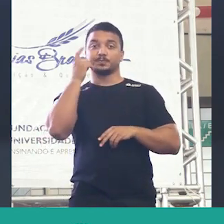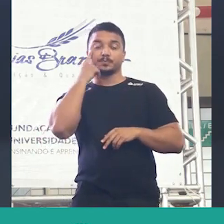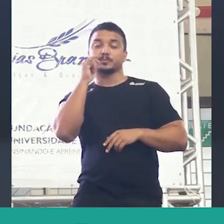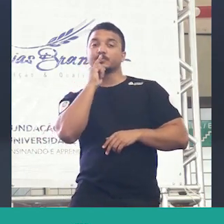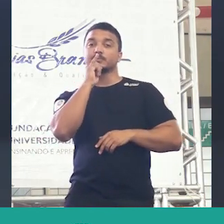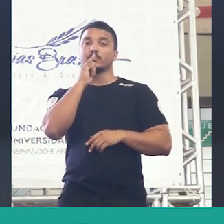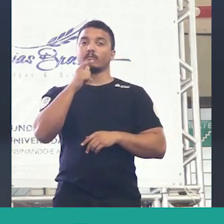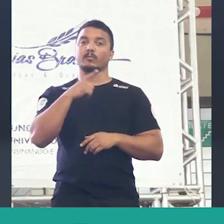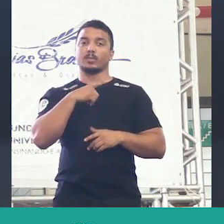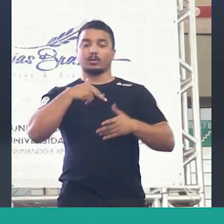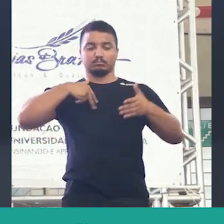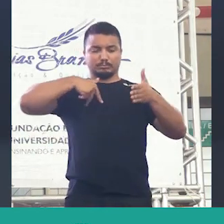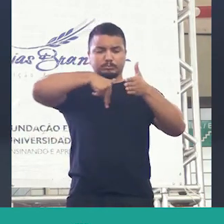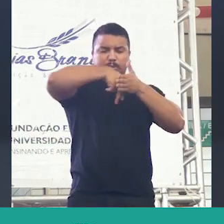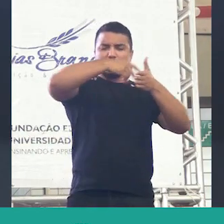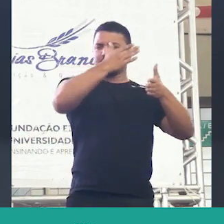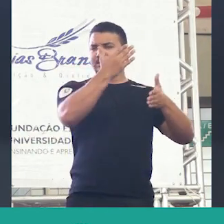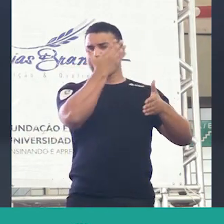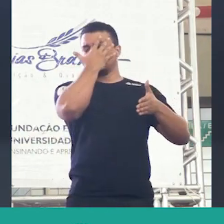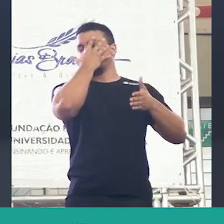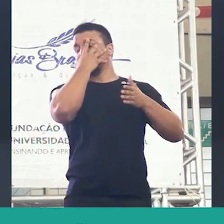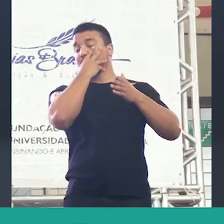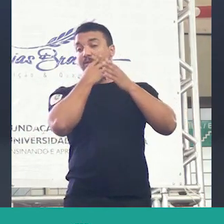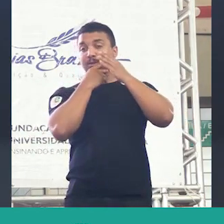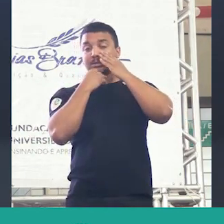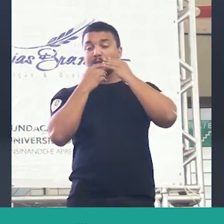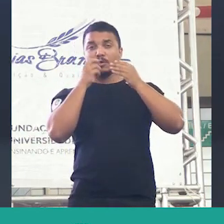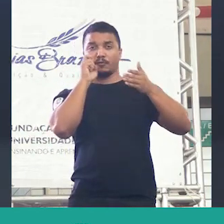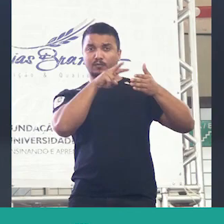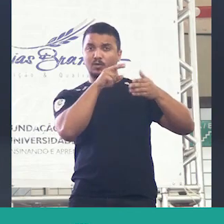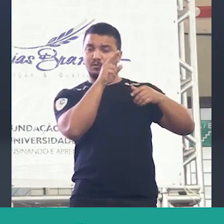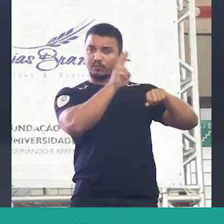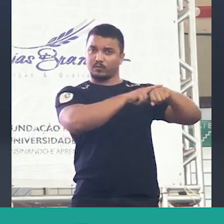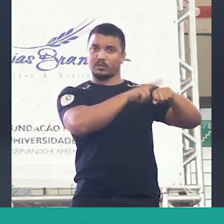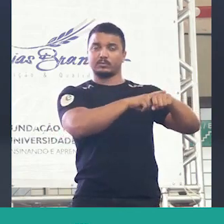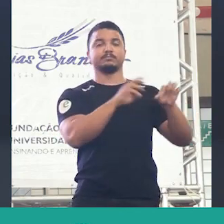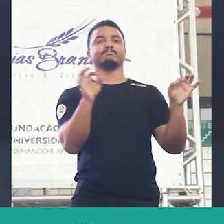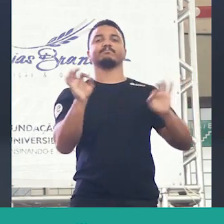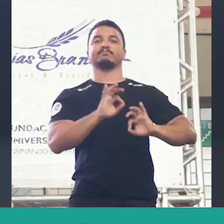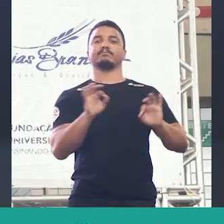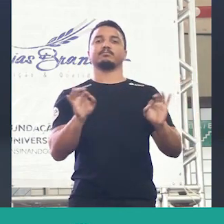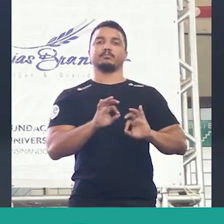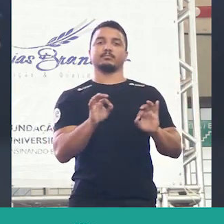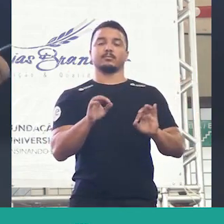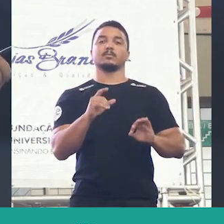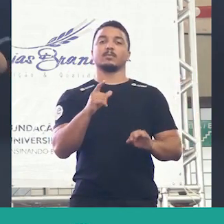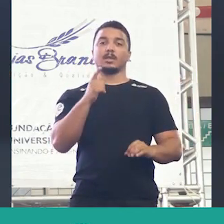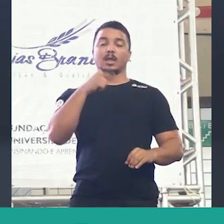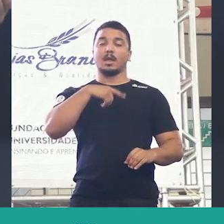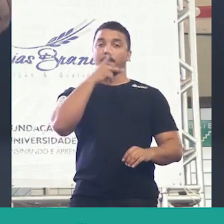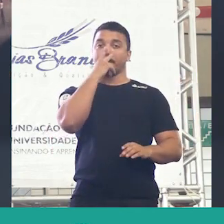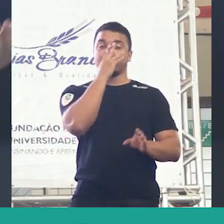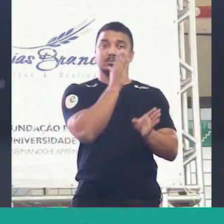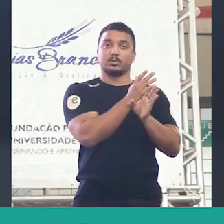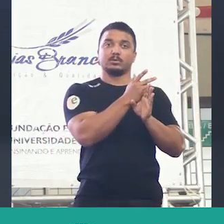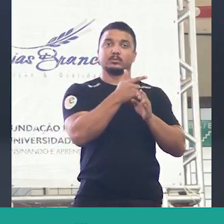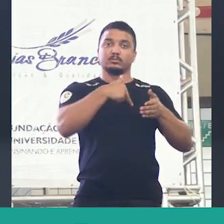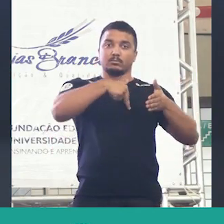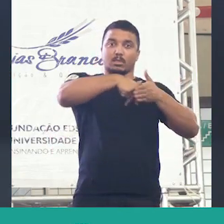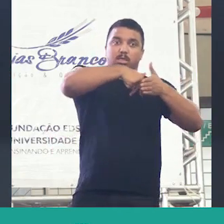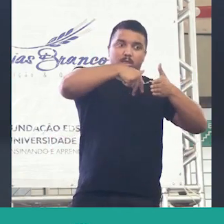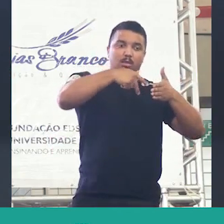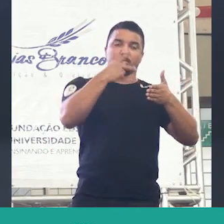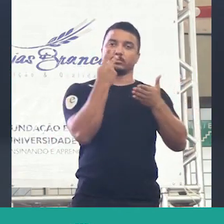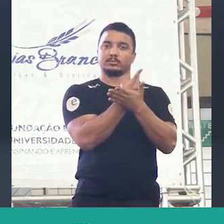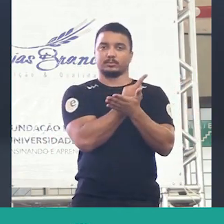andando, largou a cara numa porta de vidro. Você viu o vidro? Não. Você não é lesado para se chocar com coisa que você